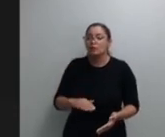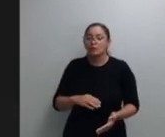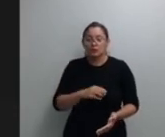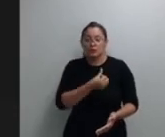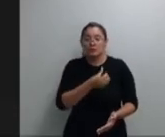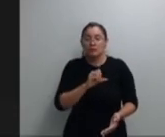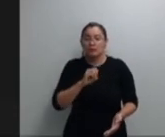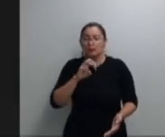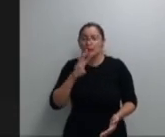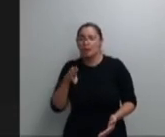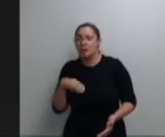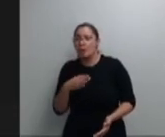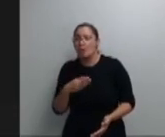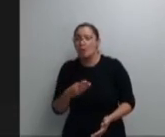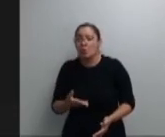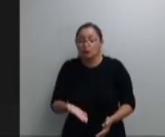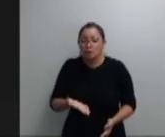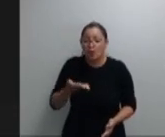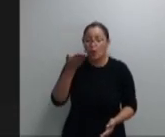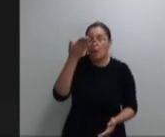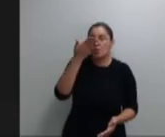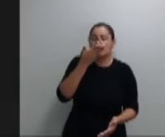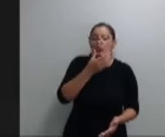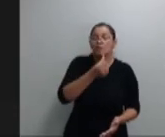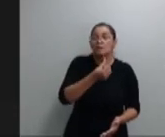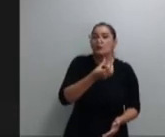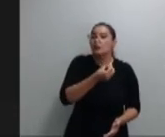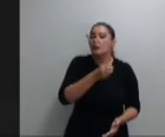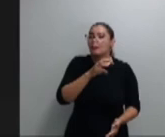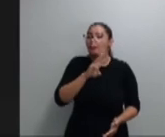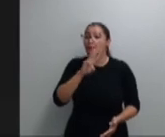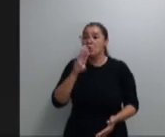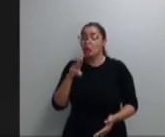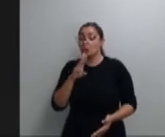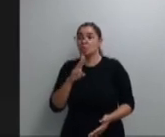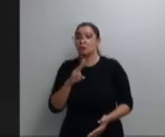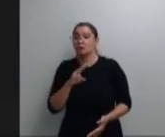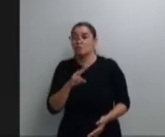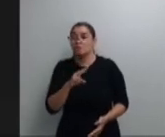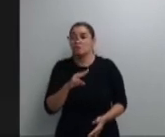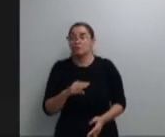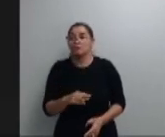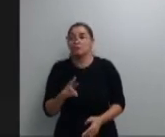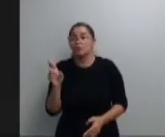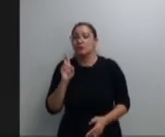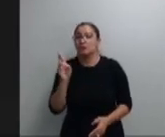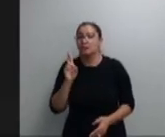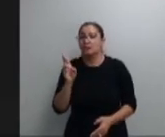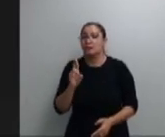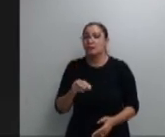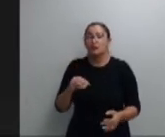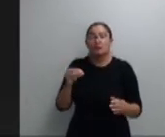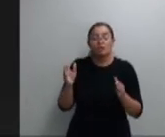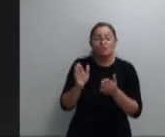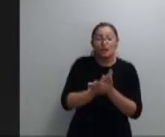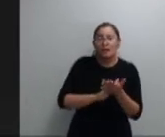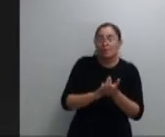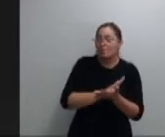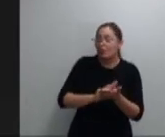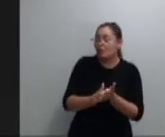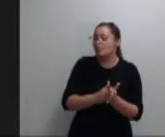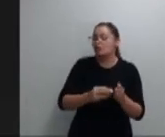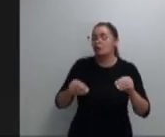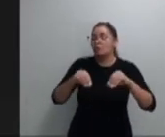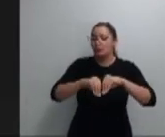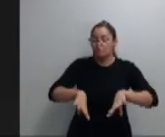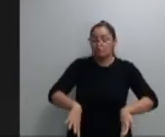superior a 60 milhões de reais a ser aplicada nos termos da regulamentação sem prejuízo da abertura de processo administrativo